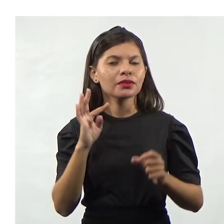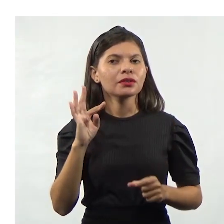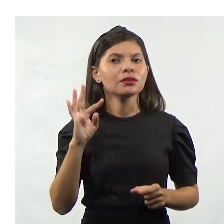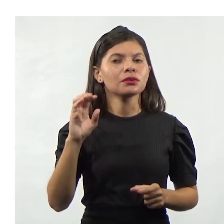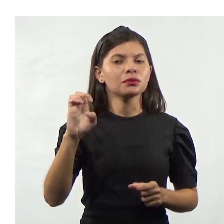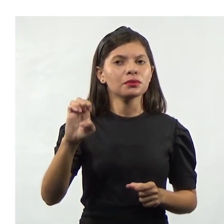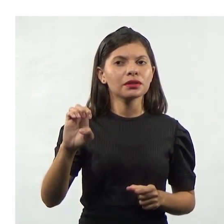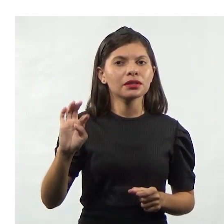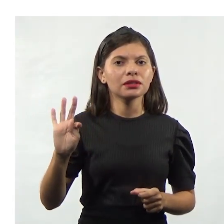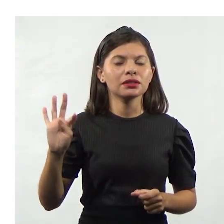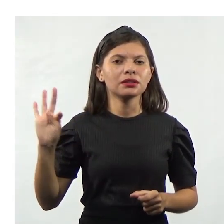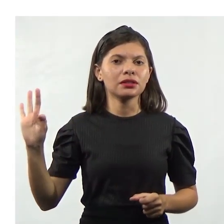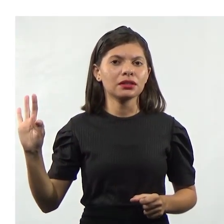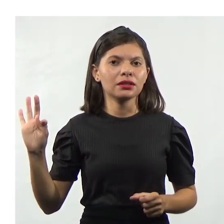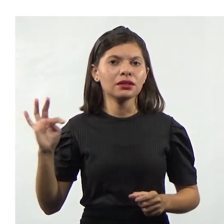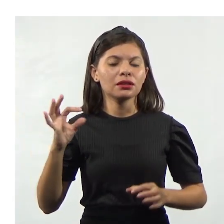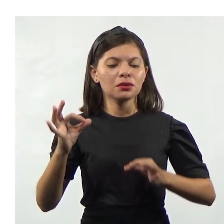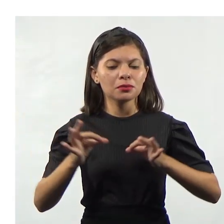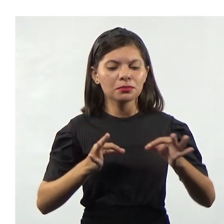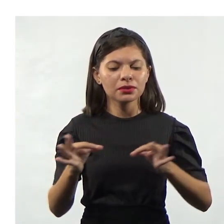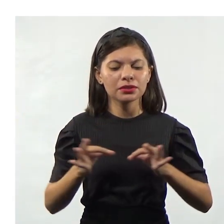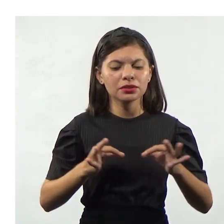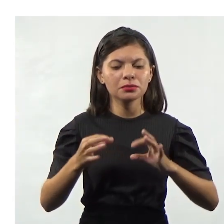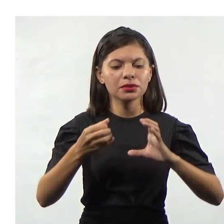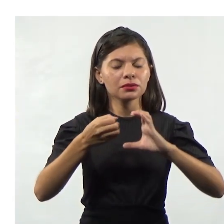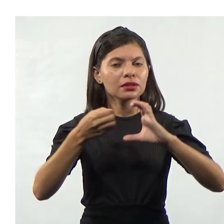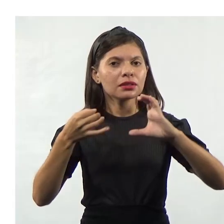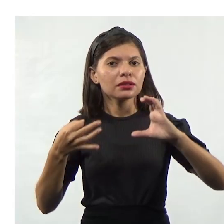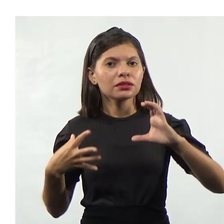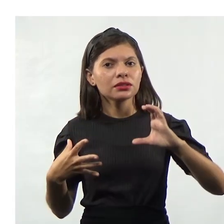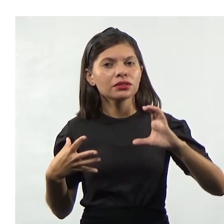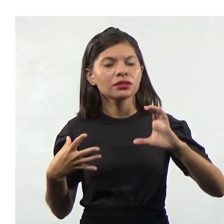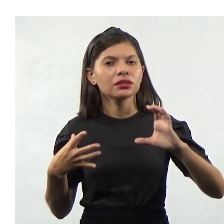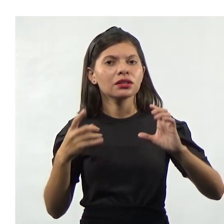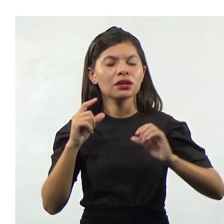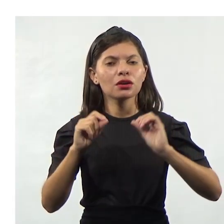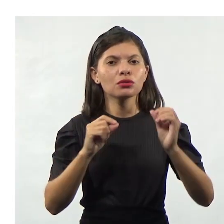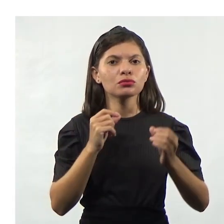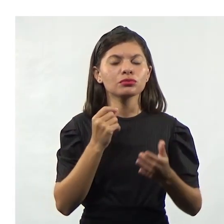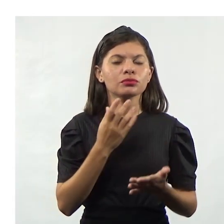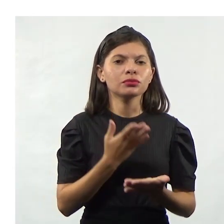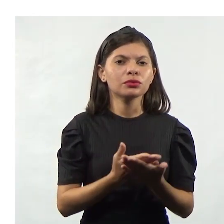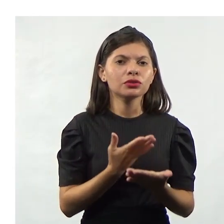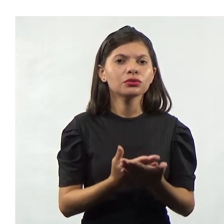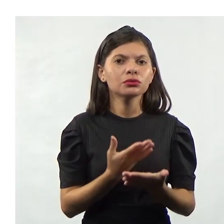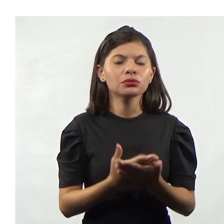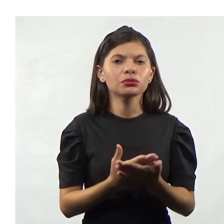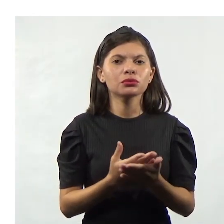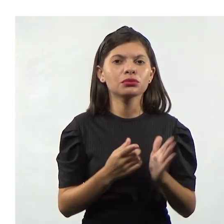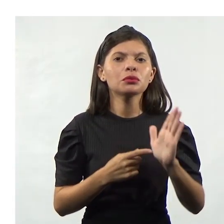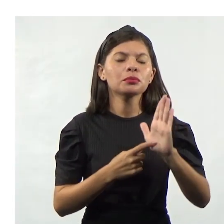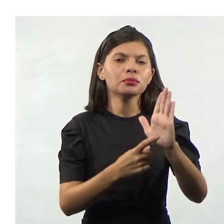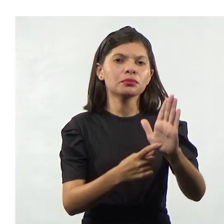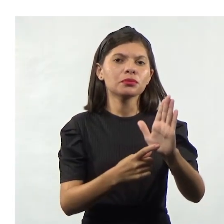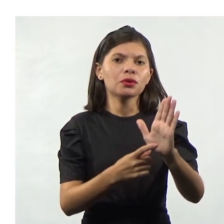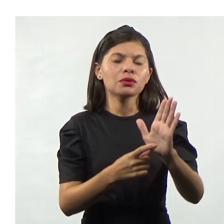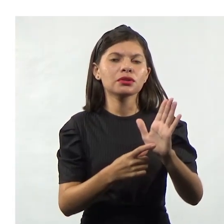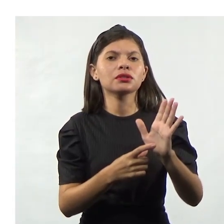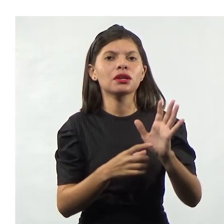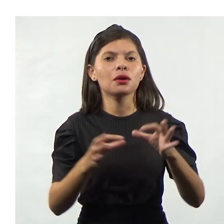é esse ETP. Então, o planejamento que caracteriza o estudo que